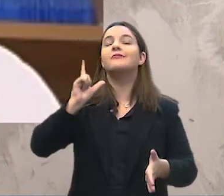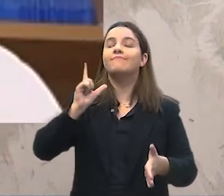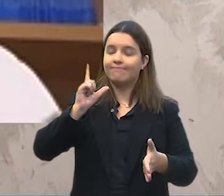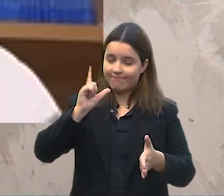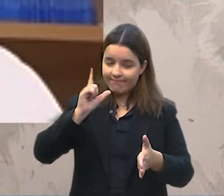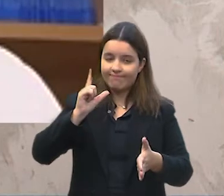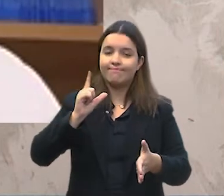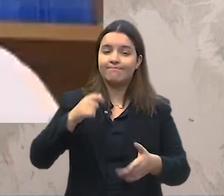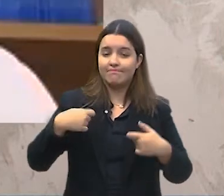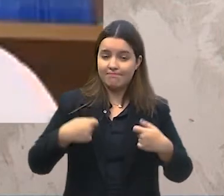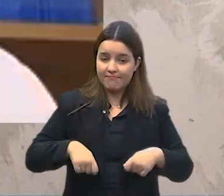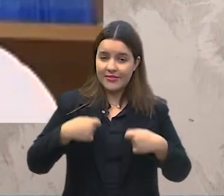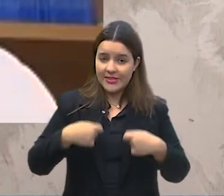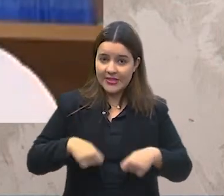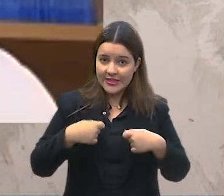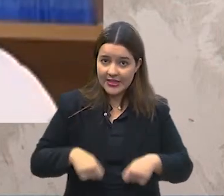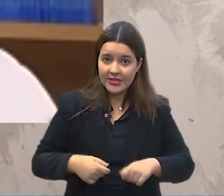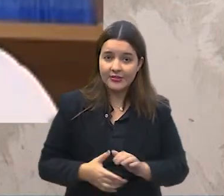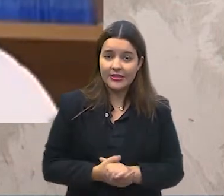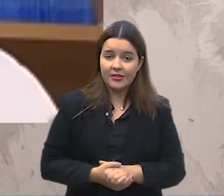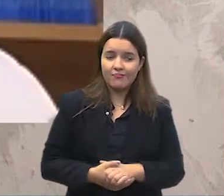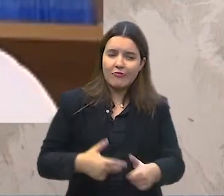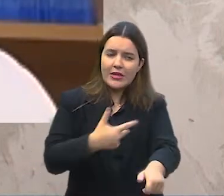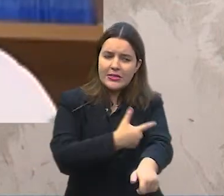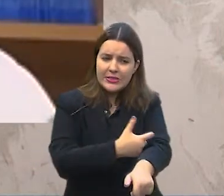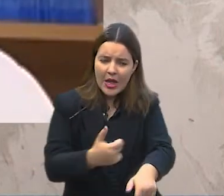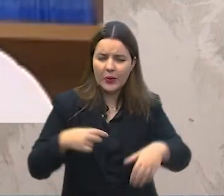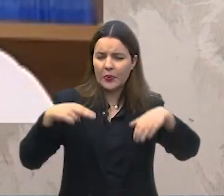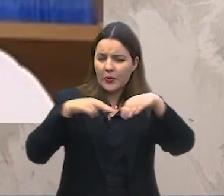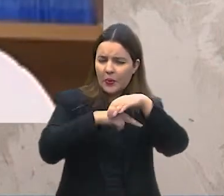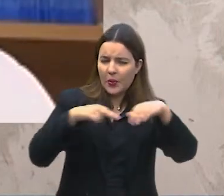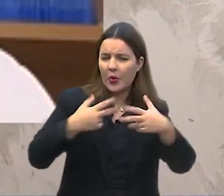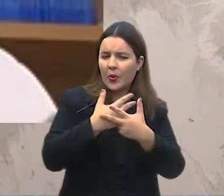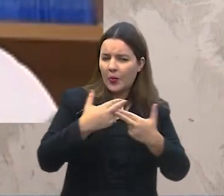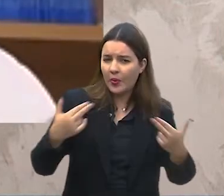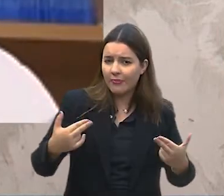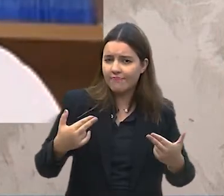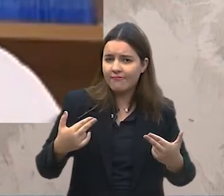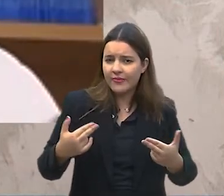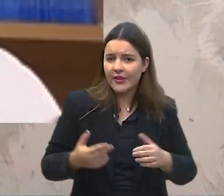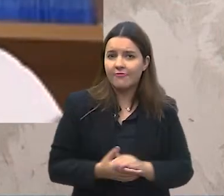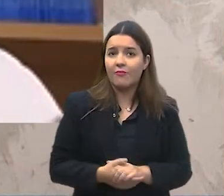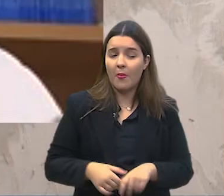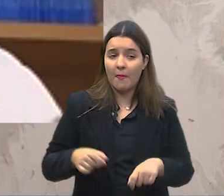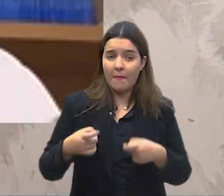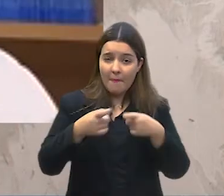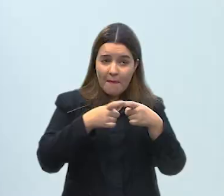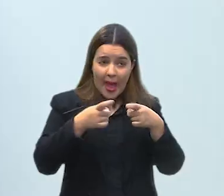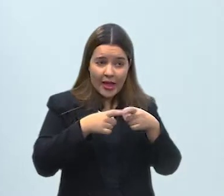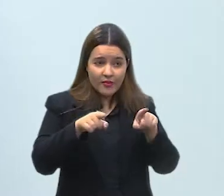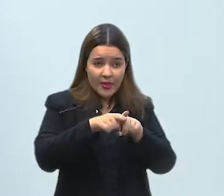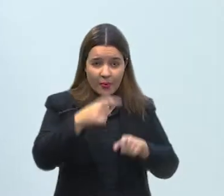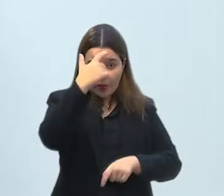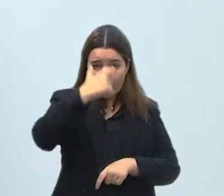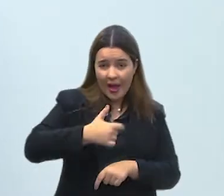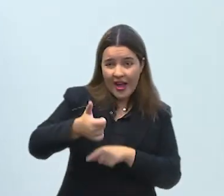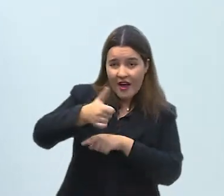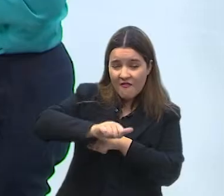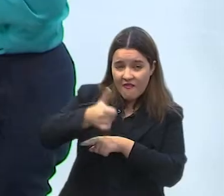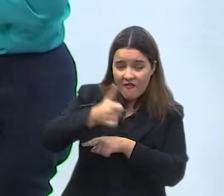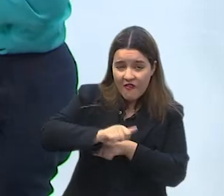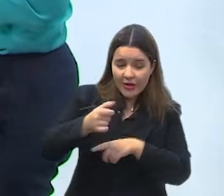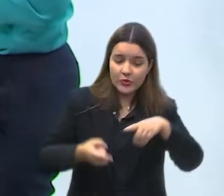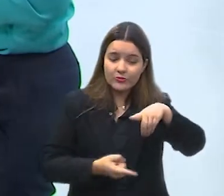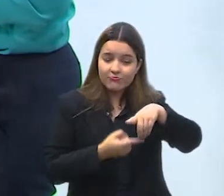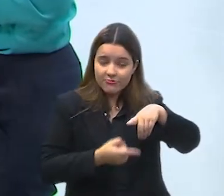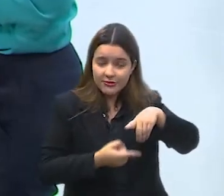o exercício da medicina, dos exames laboratoriais e também do exame médico, não é? Para o